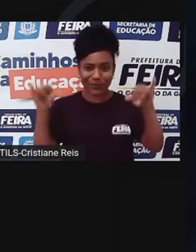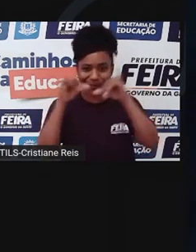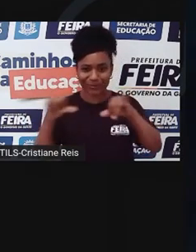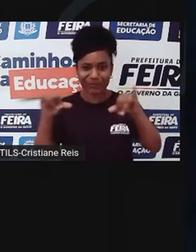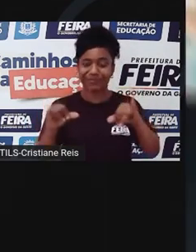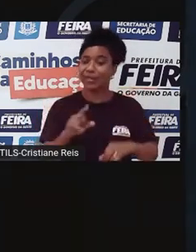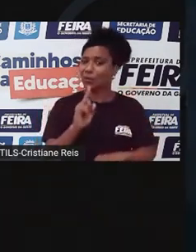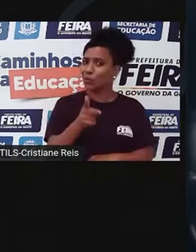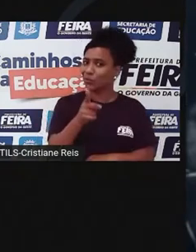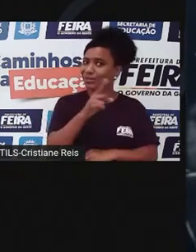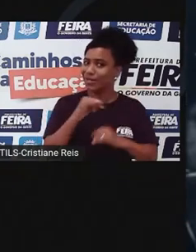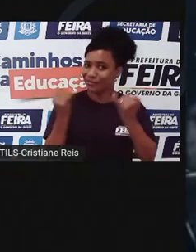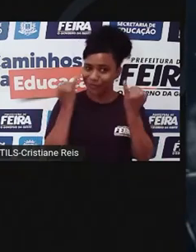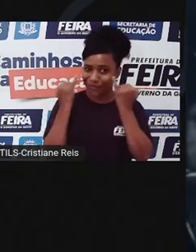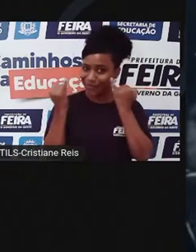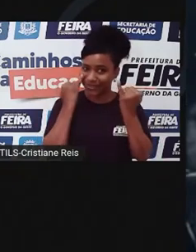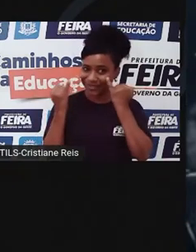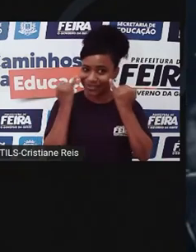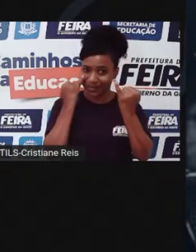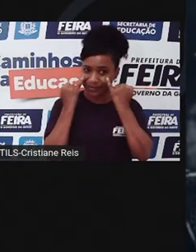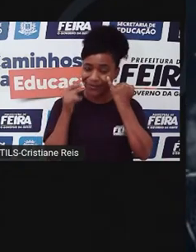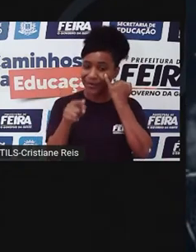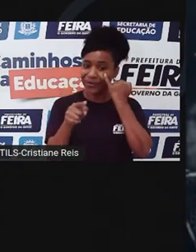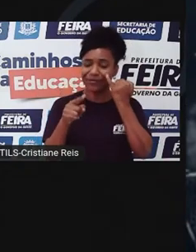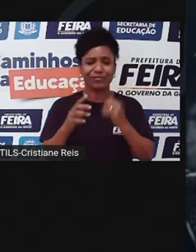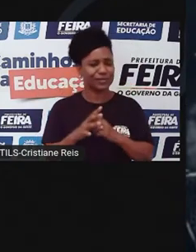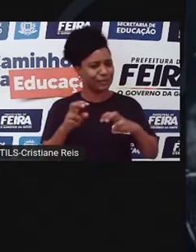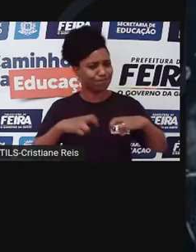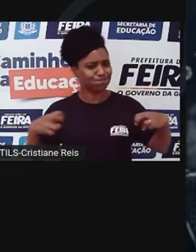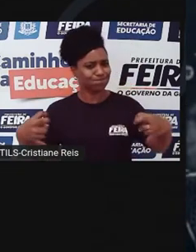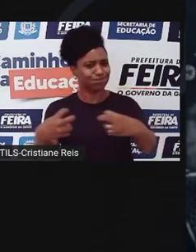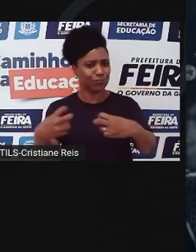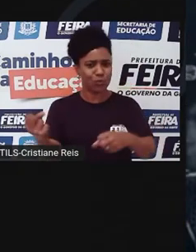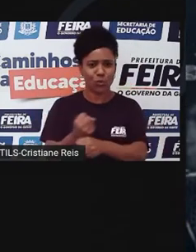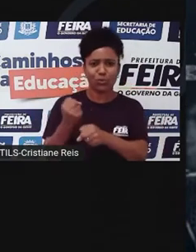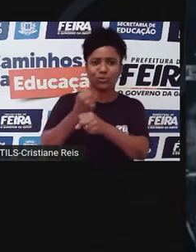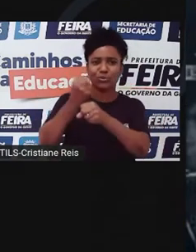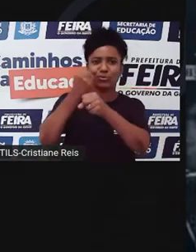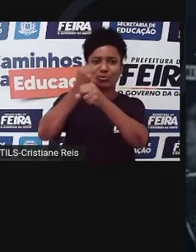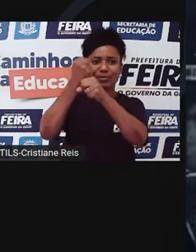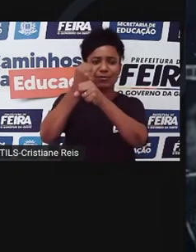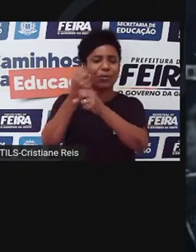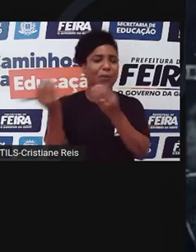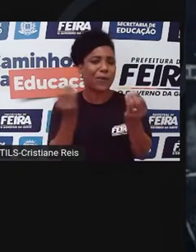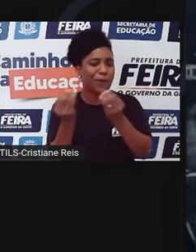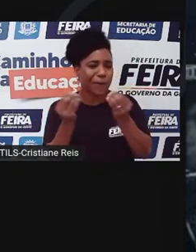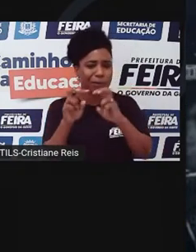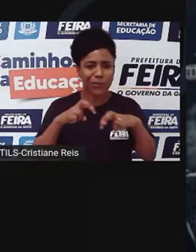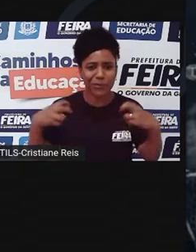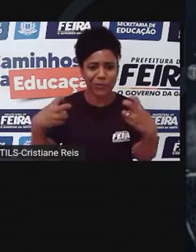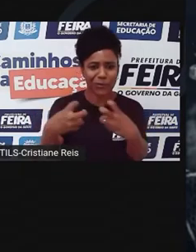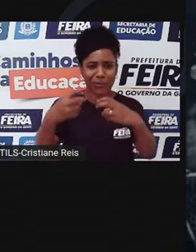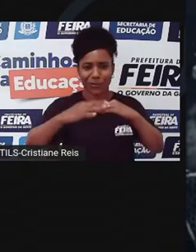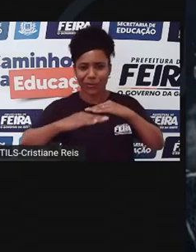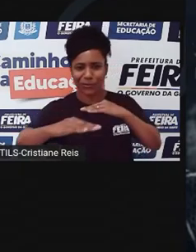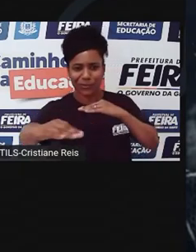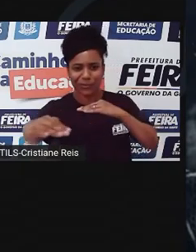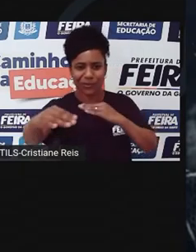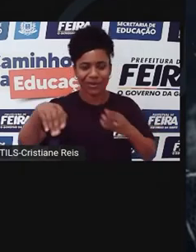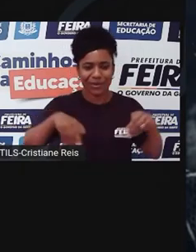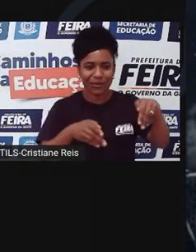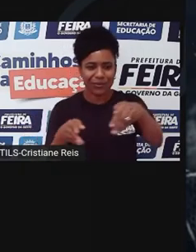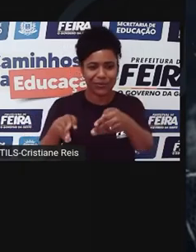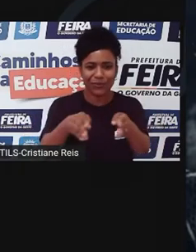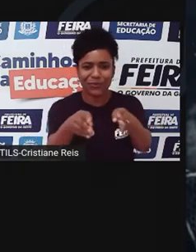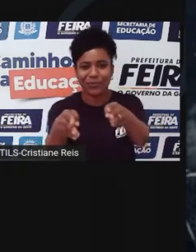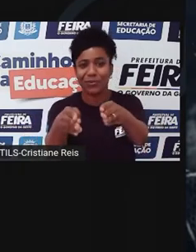sobre você. Imagine que você está construindo uma praça e precisa decidir onde fazer o caminho de concreto por onde as pessoas vão passar sem pisar